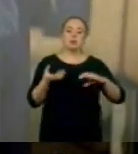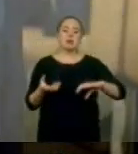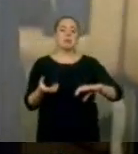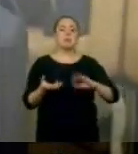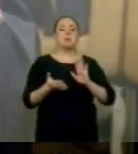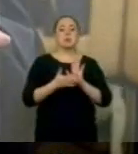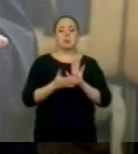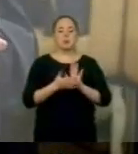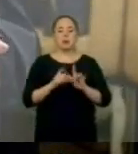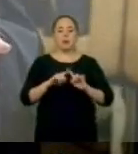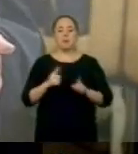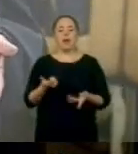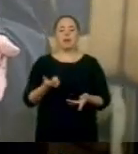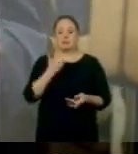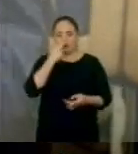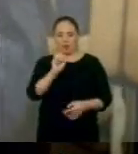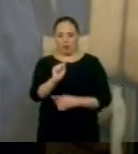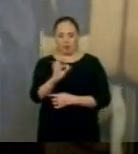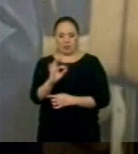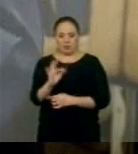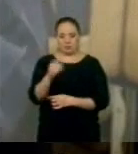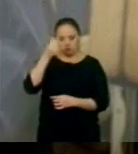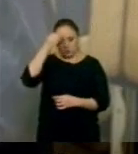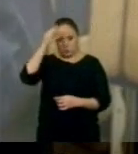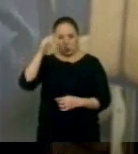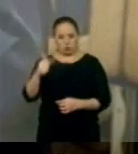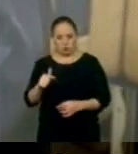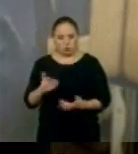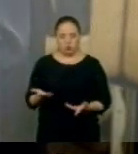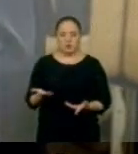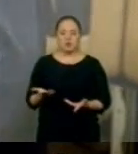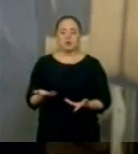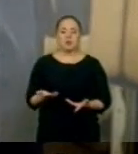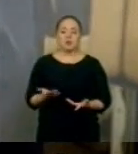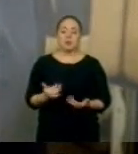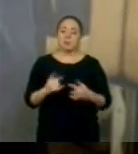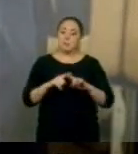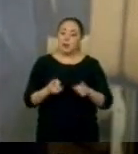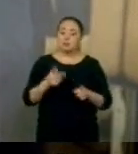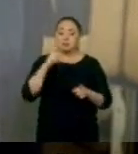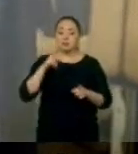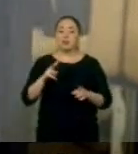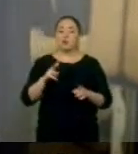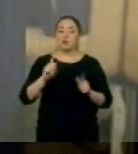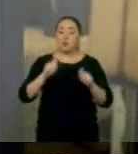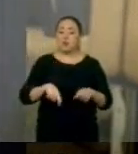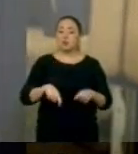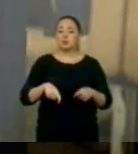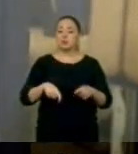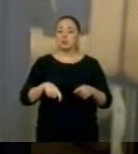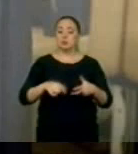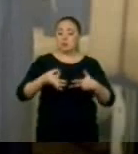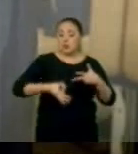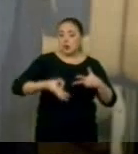propôs, mas sem o conhecimento do Poder Judiciário, e se tratando de matéria da competência do Poder Judiciário, dele tem